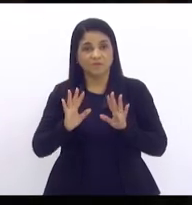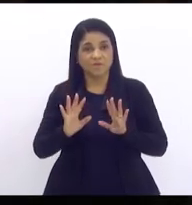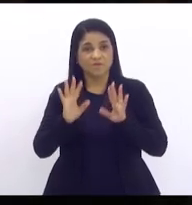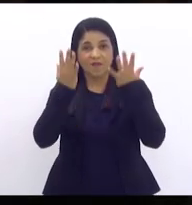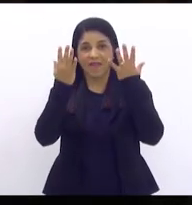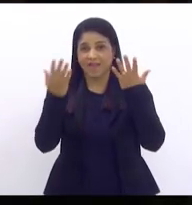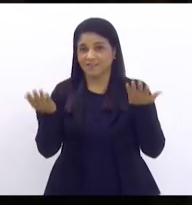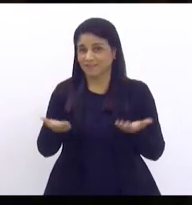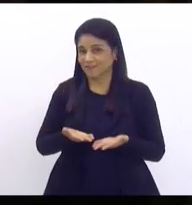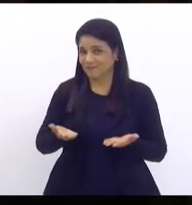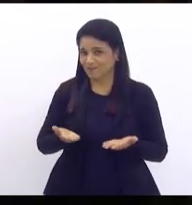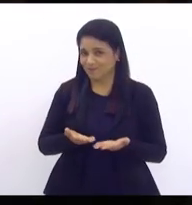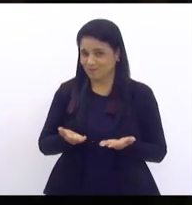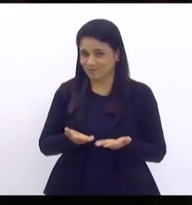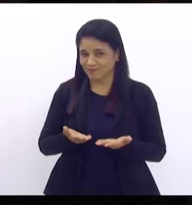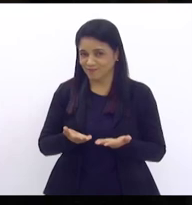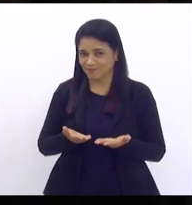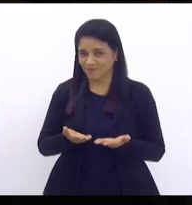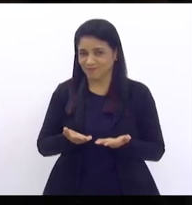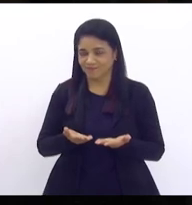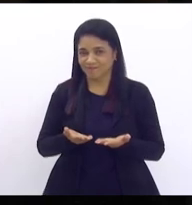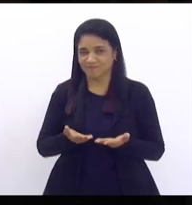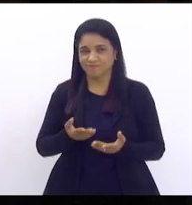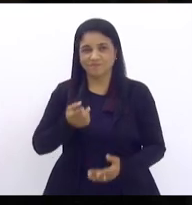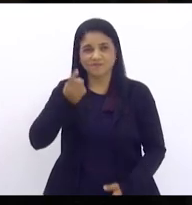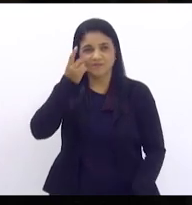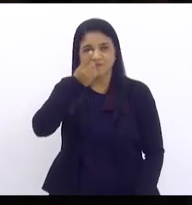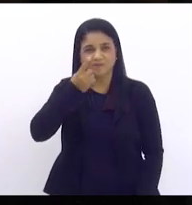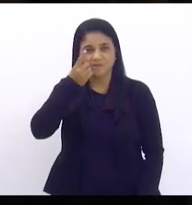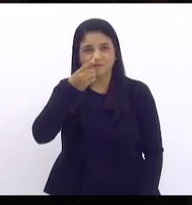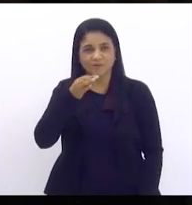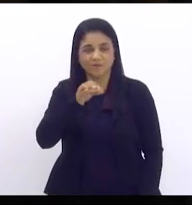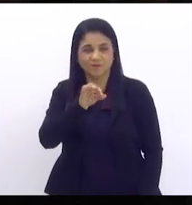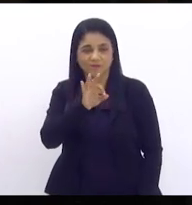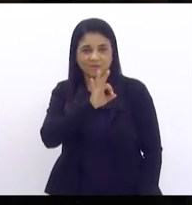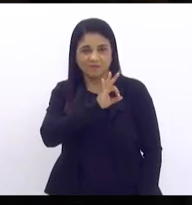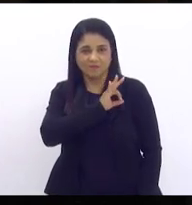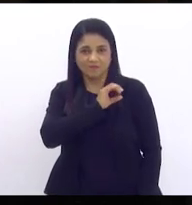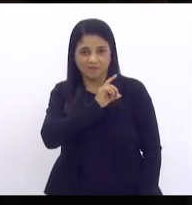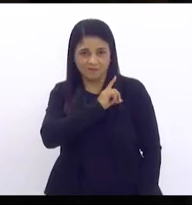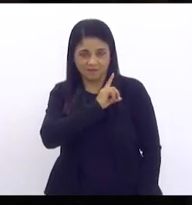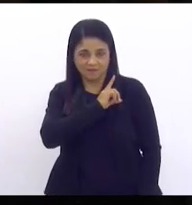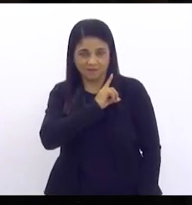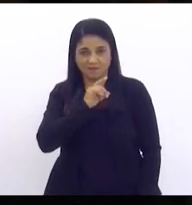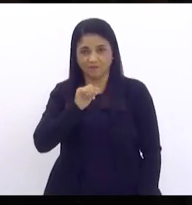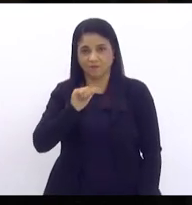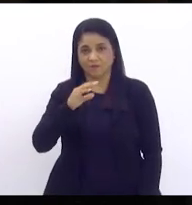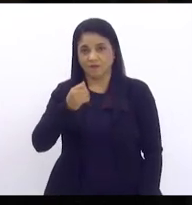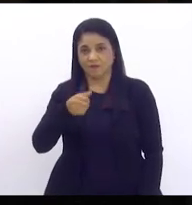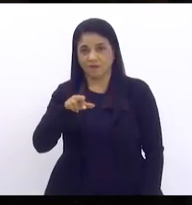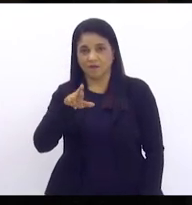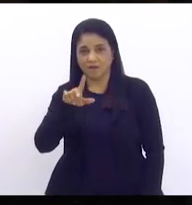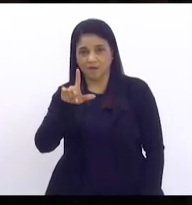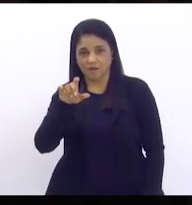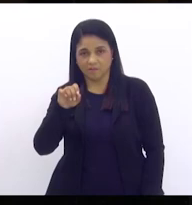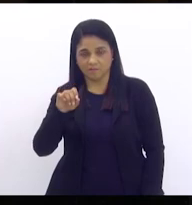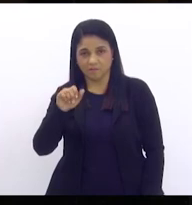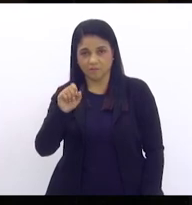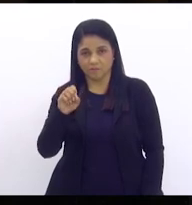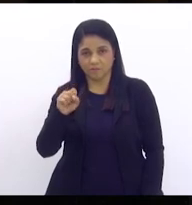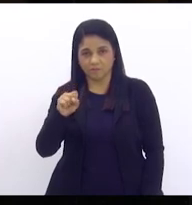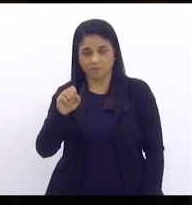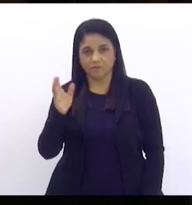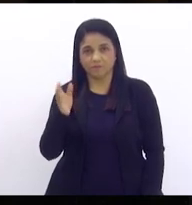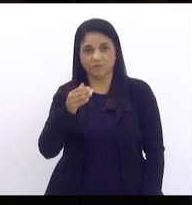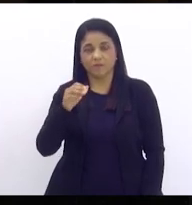festa, porque o deputado delegado Carlos Augusto retorna ao plenário dessa